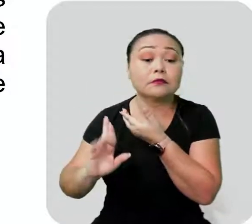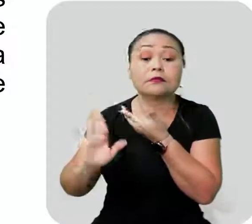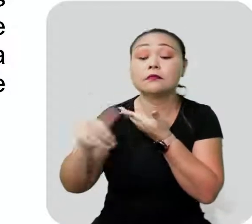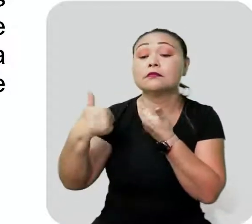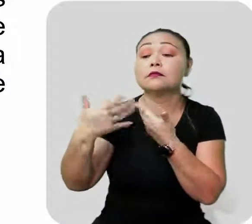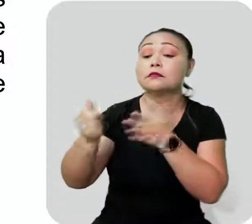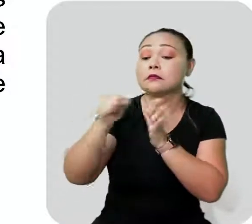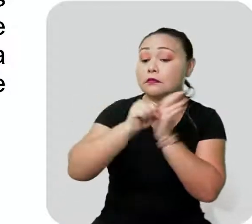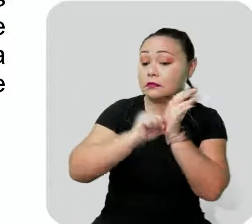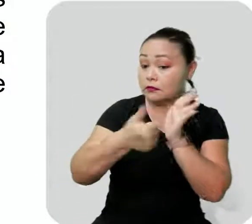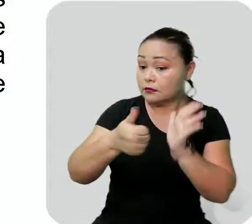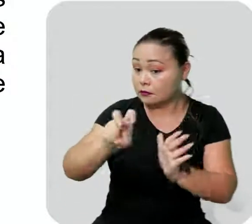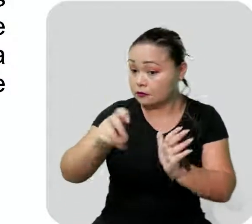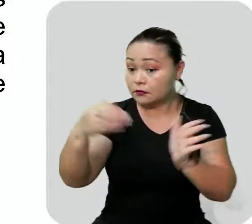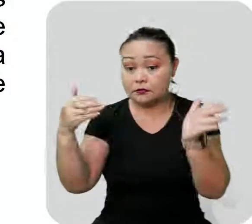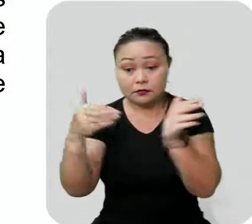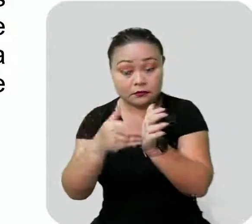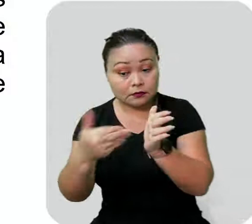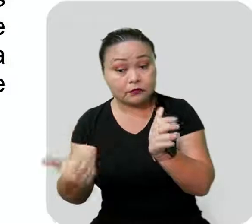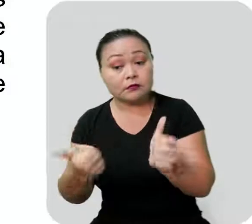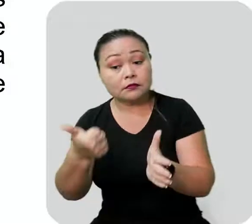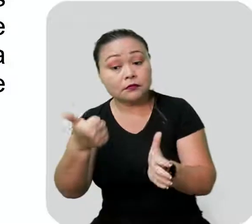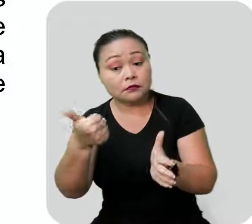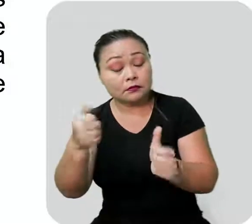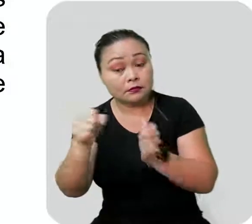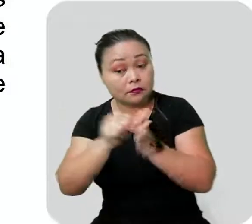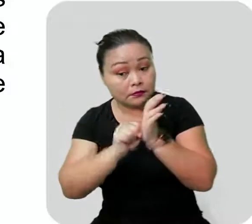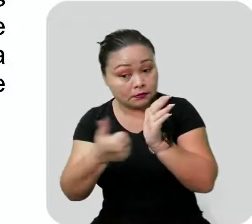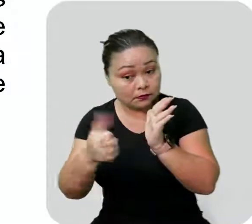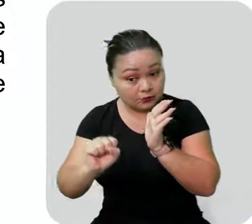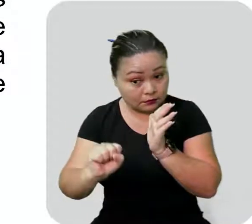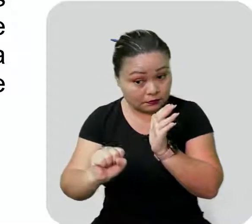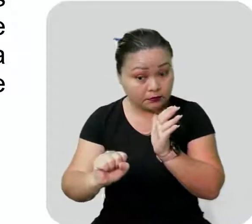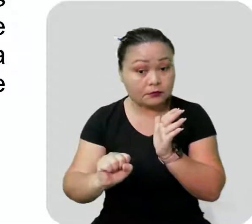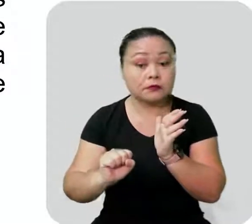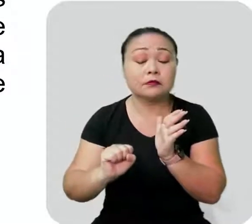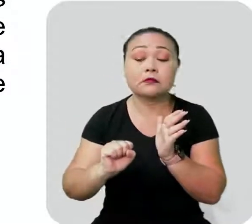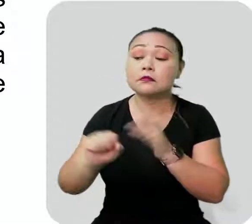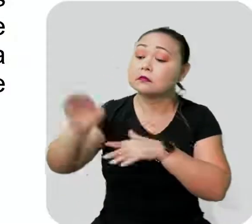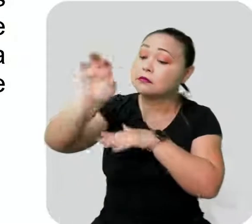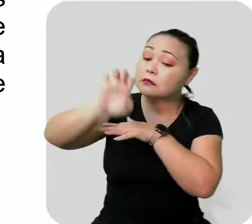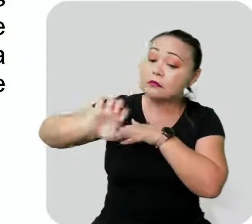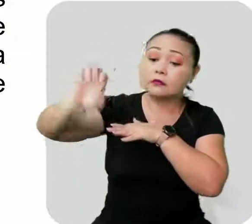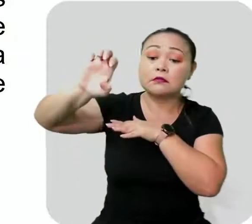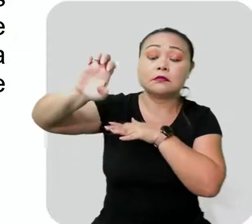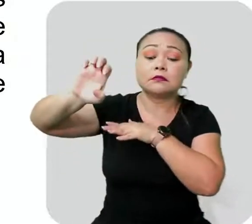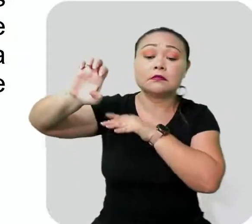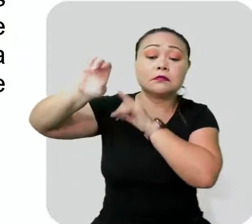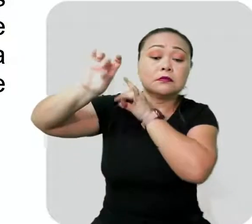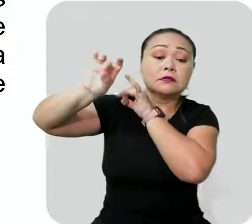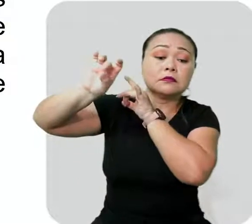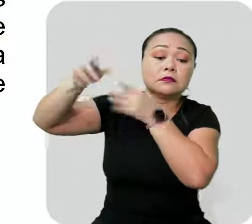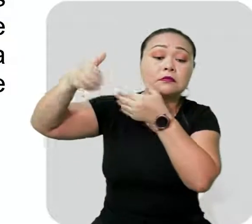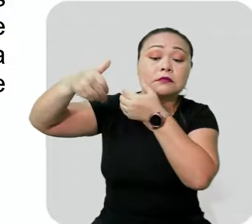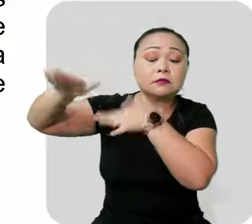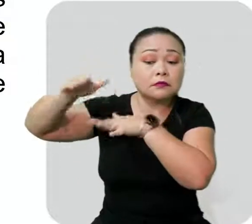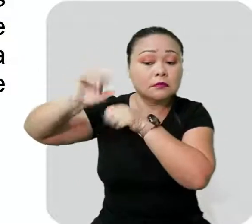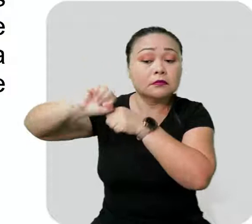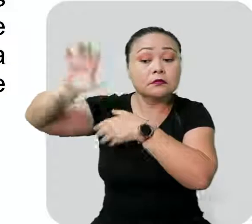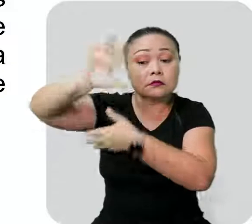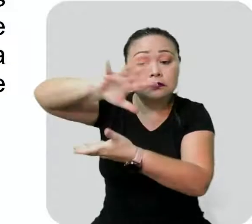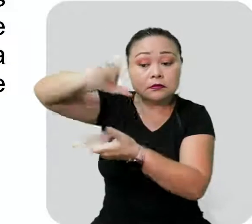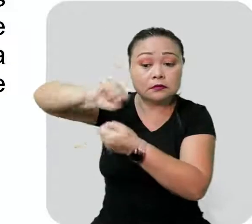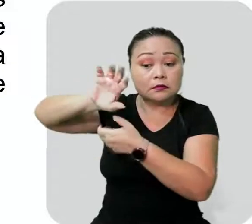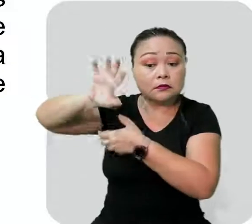15 ao século 18 e os europeus deixaram as fronteiras de seu